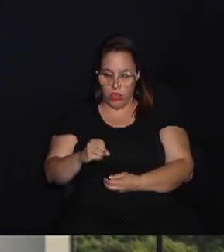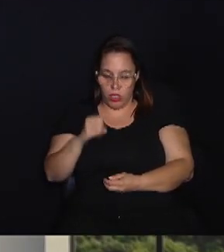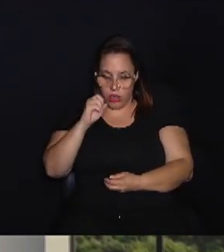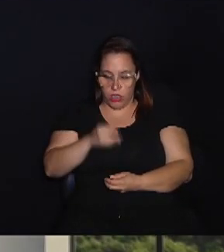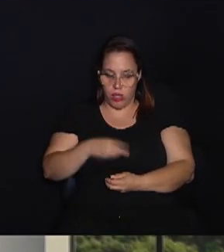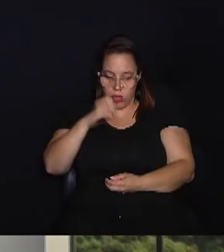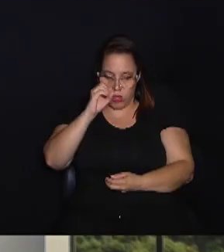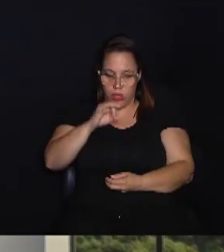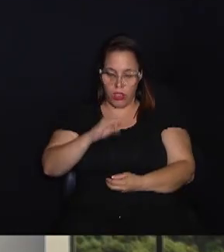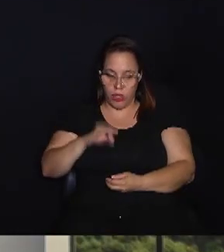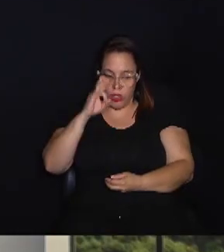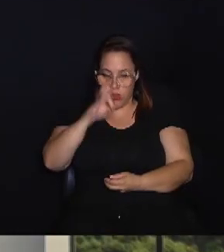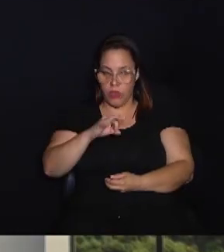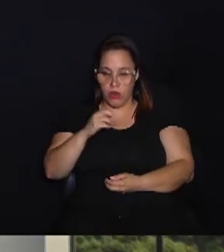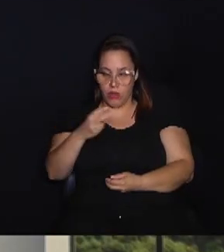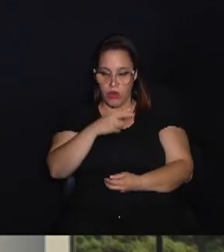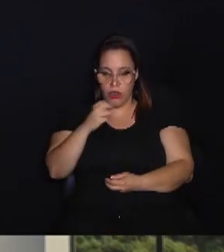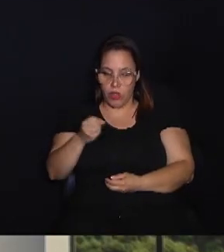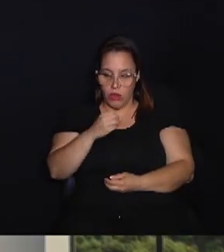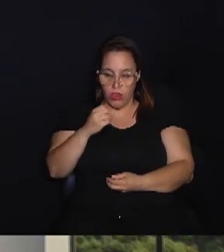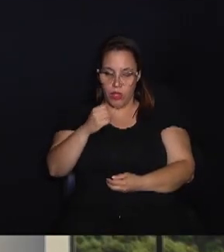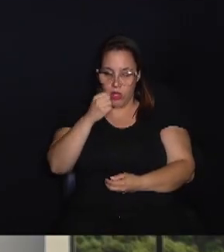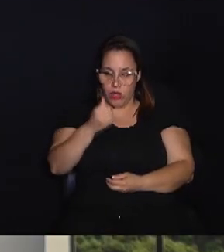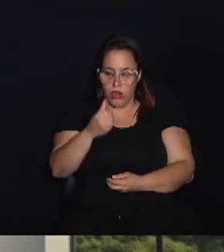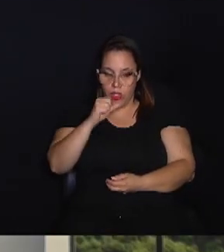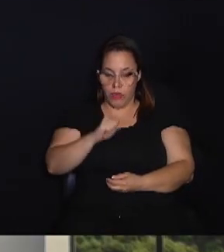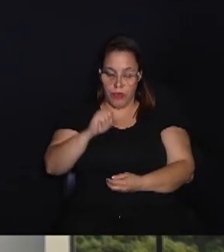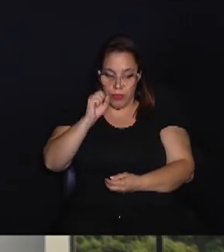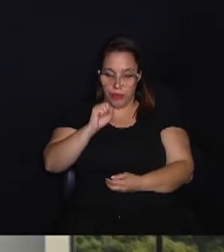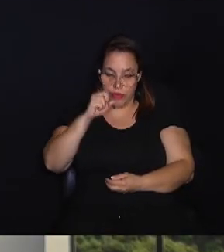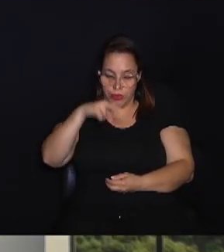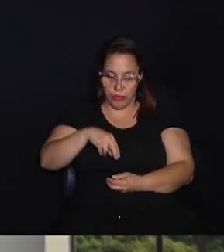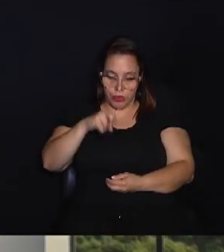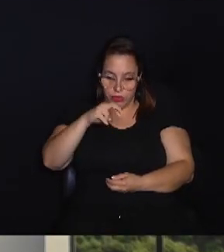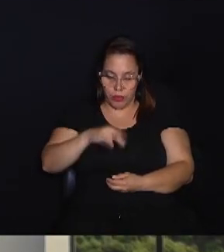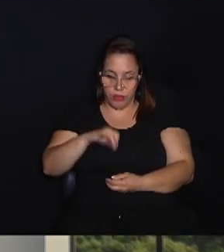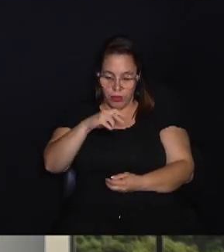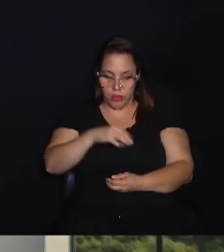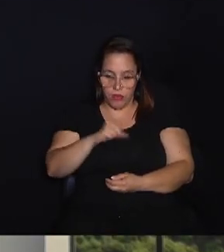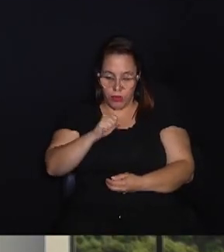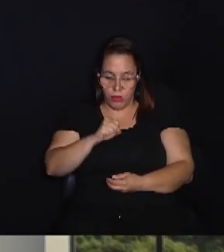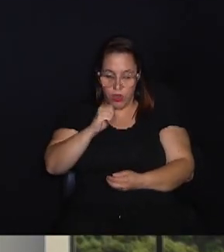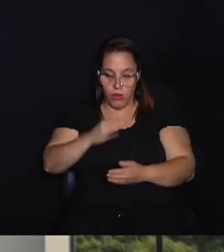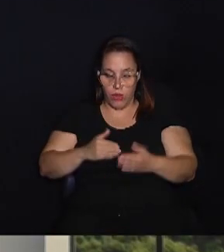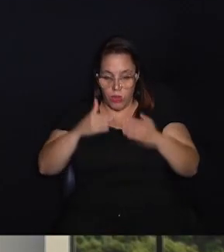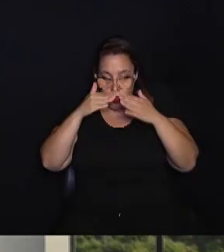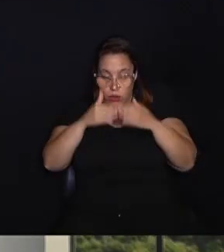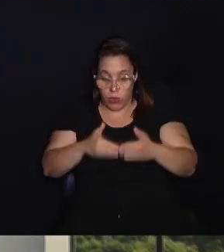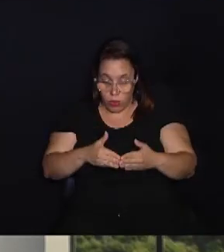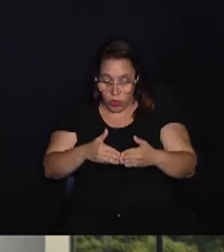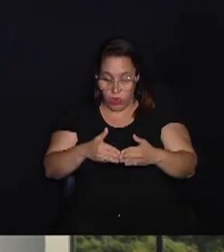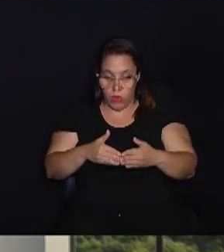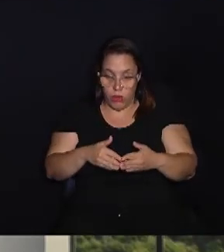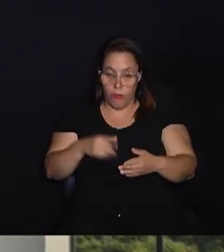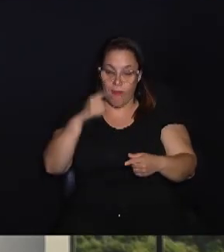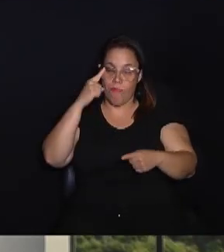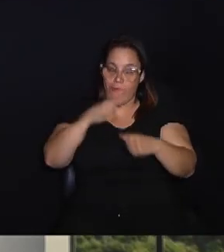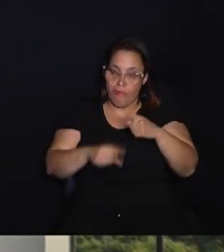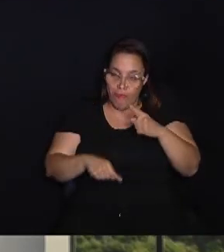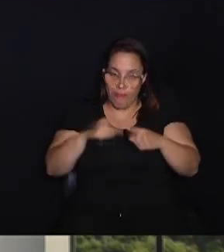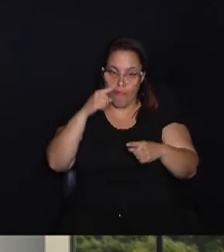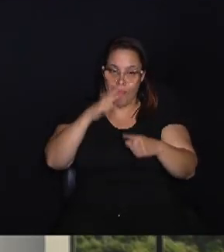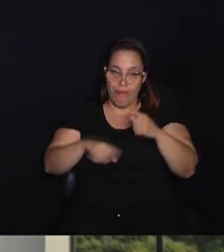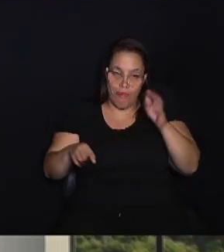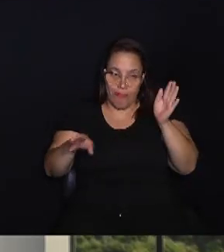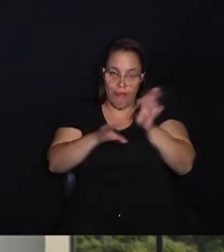20,8% em 2018. A Agência Nacional de Vigilância Sanitária, a Anvisa, manteve esse ano a proibição de entrada aqui